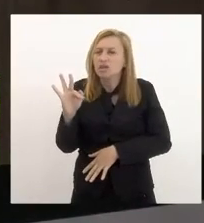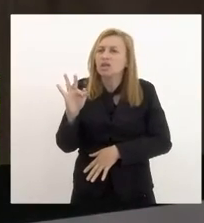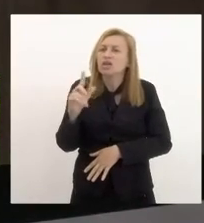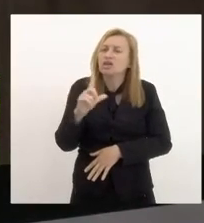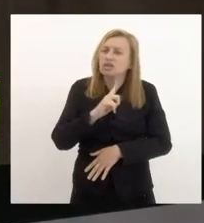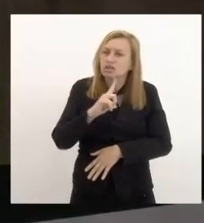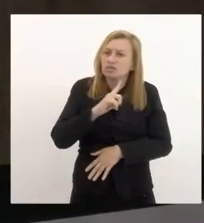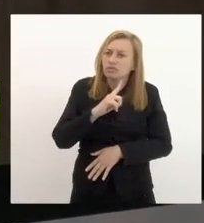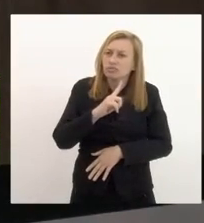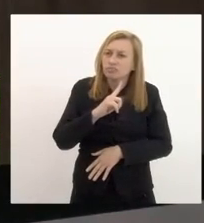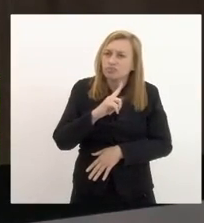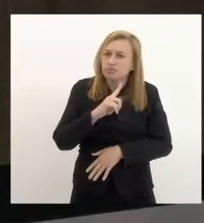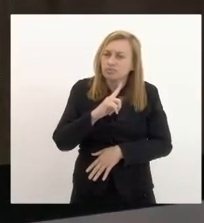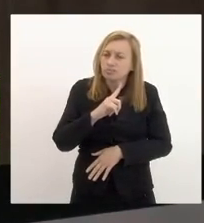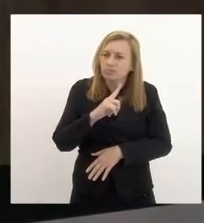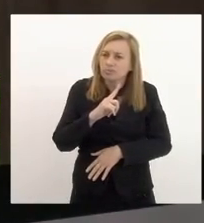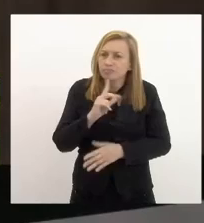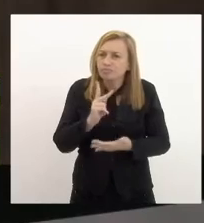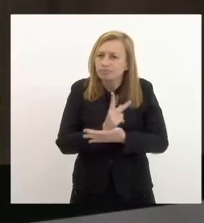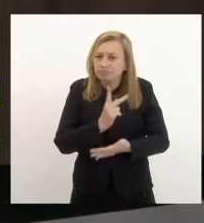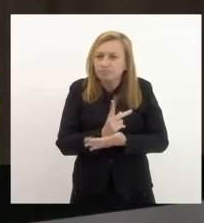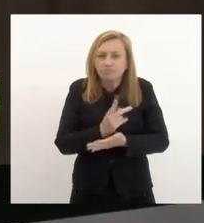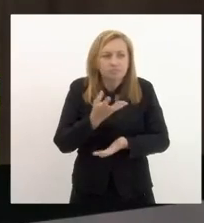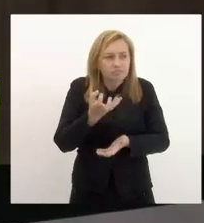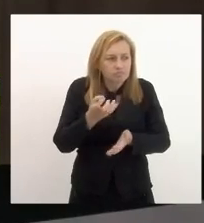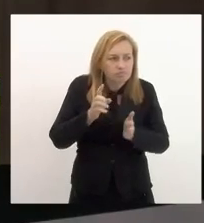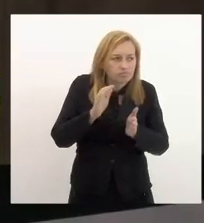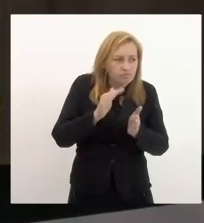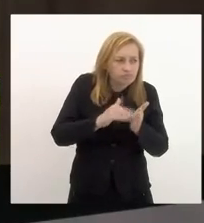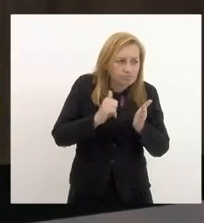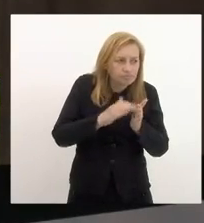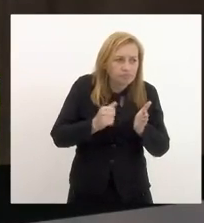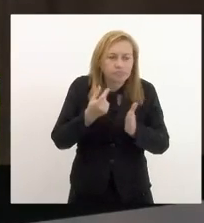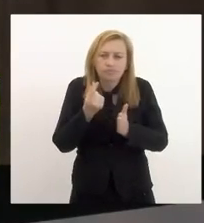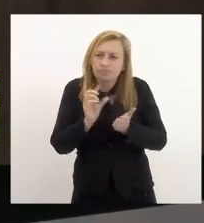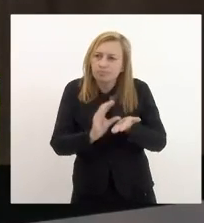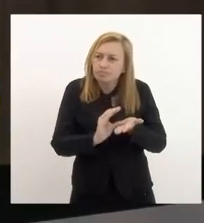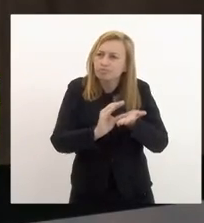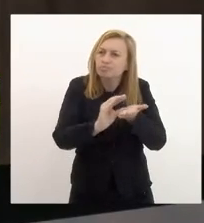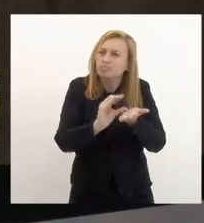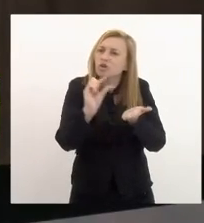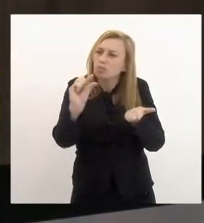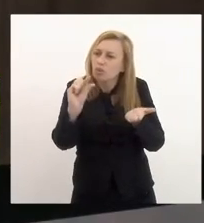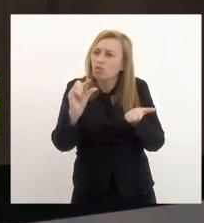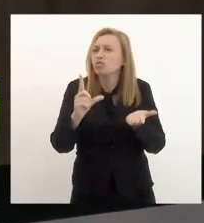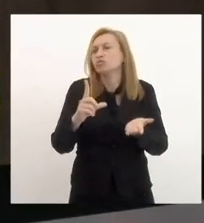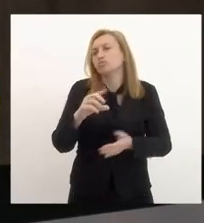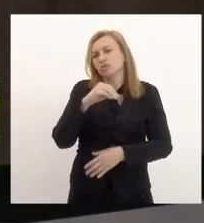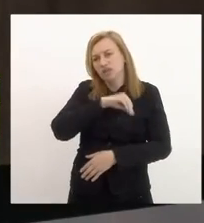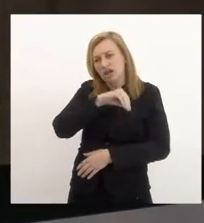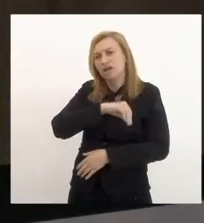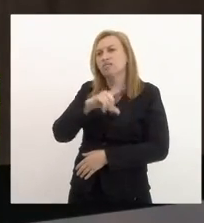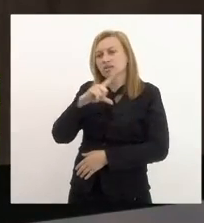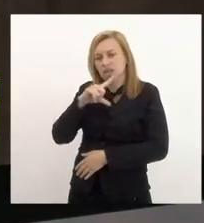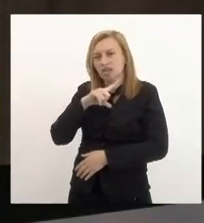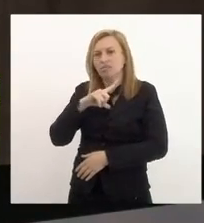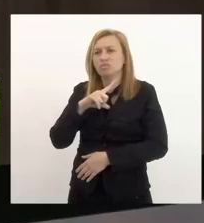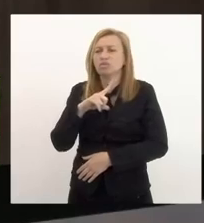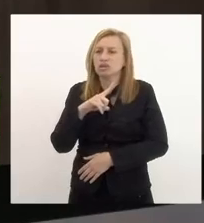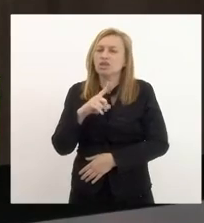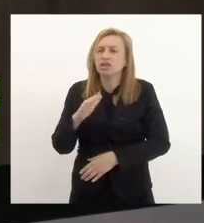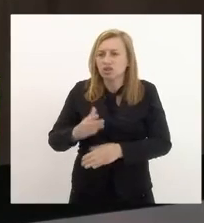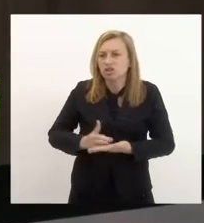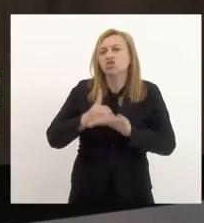temos Essa manobra de tentar tirar um dos poucos recursos que ainda mantém nosso salário e condições